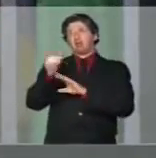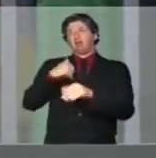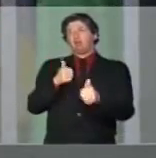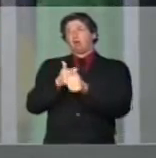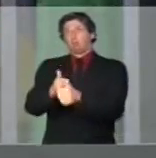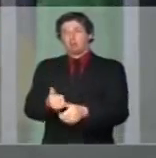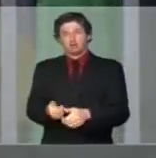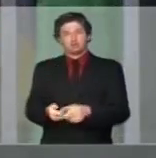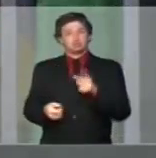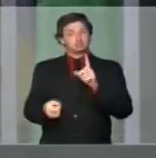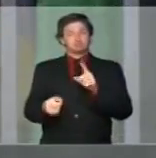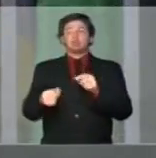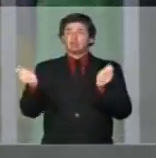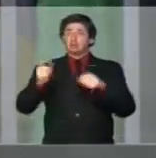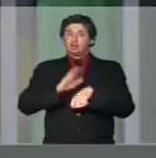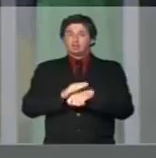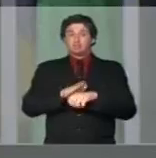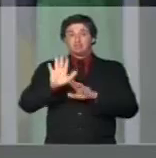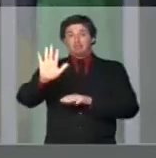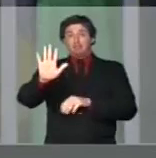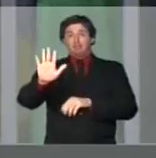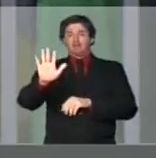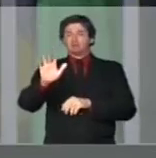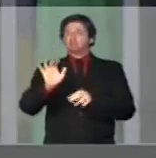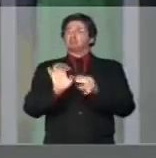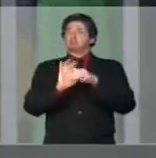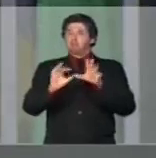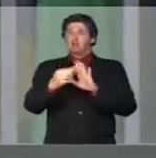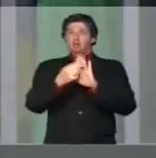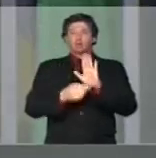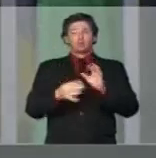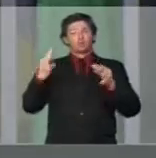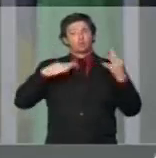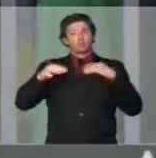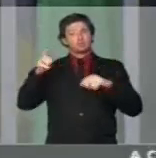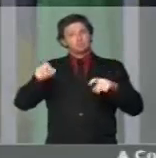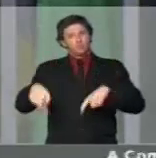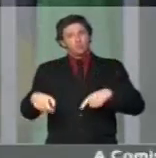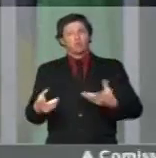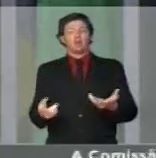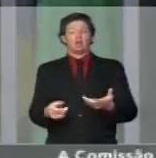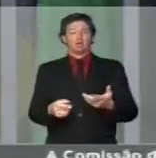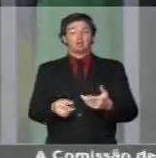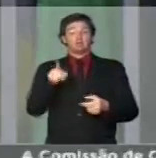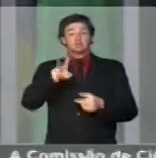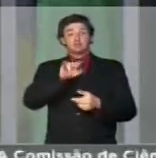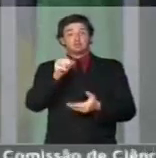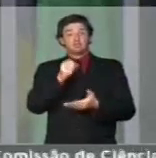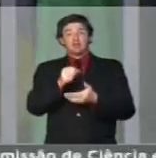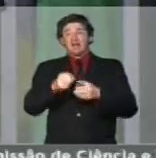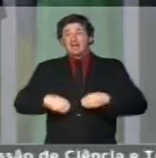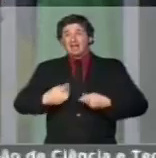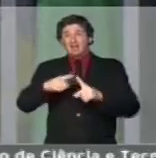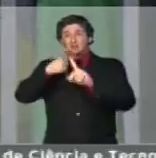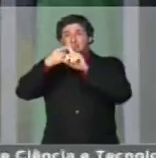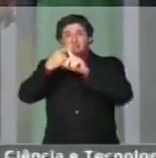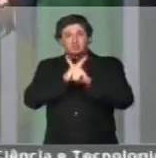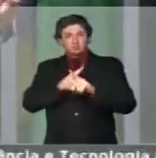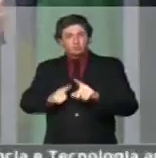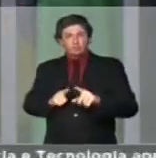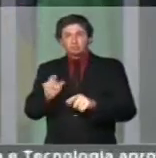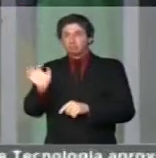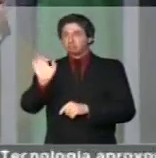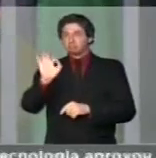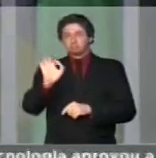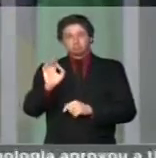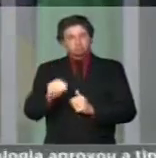sim, dá tempo de ir lá, olha, peraí, vamos permitir a regulamentação do turismo rural, isso não vai gerar nenhum gasto extra para o